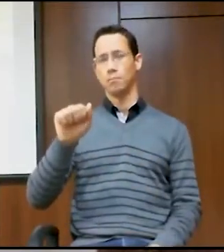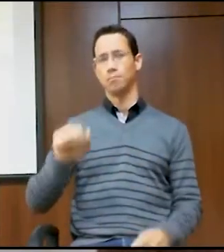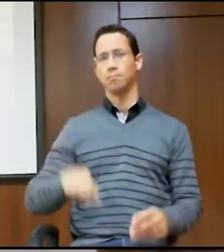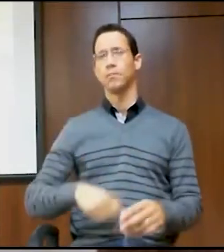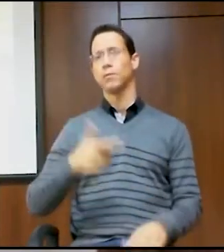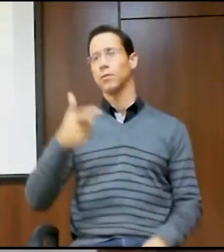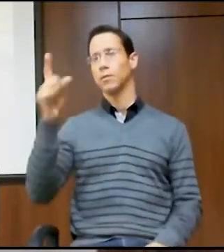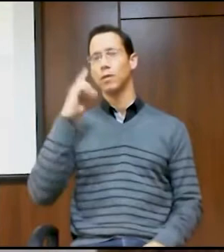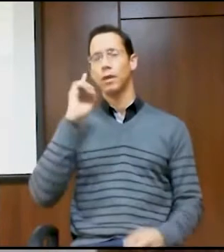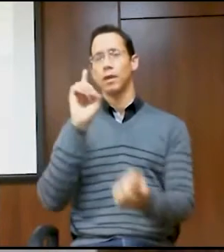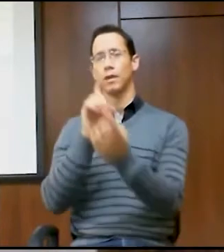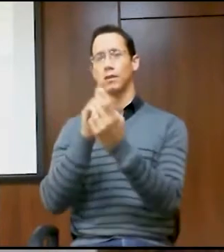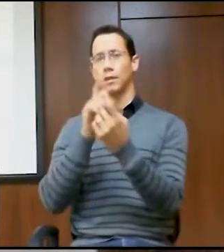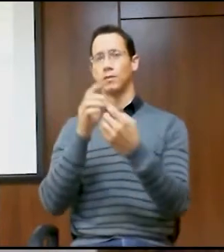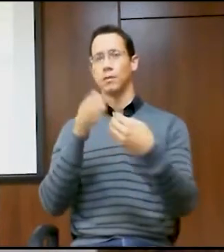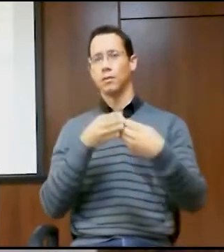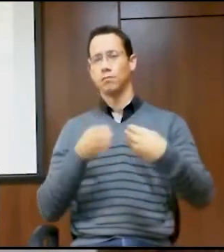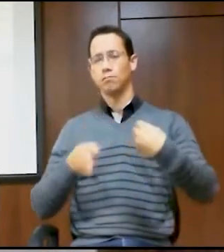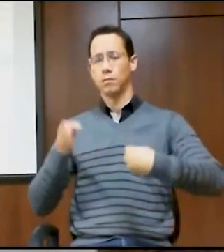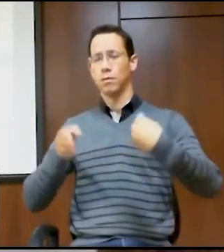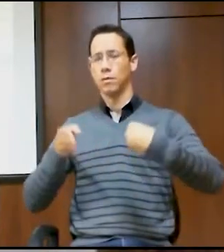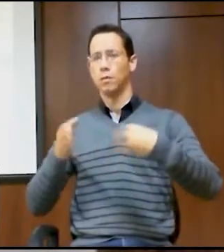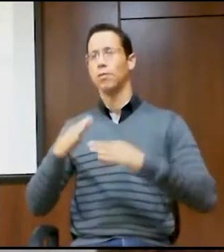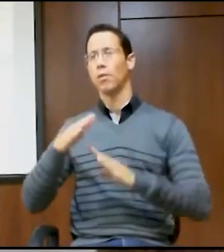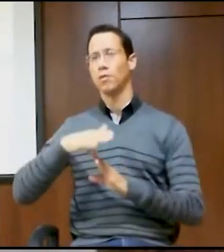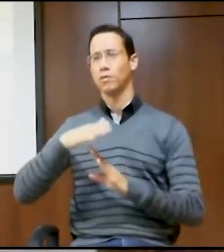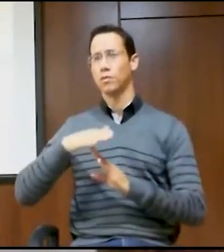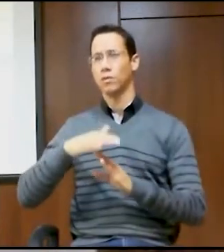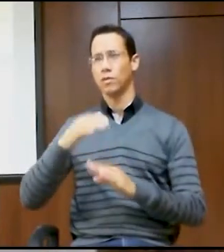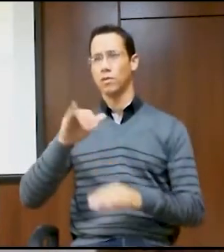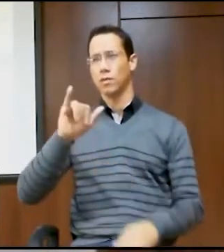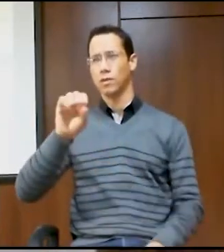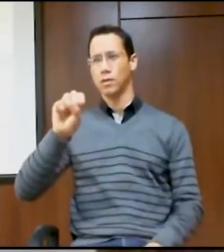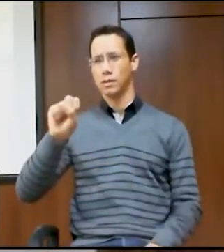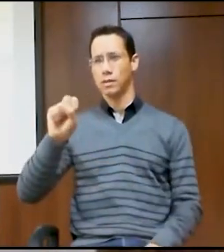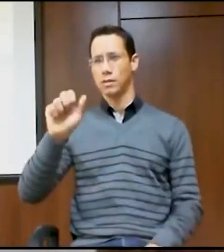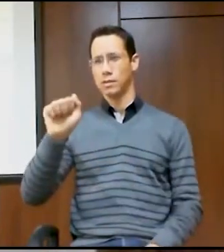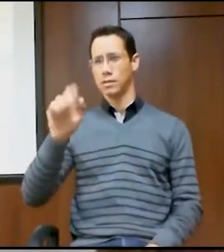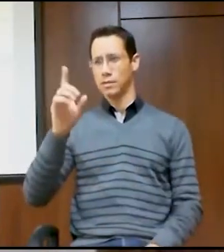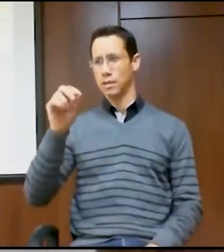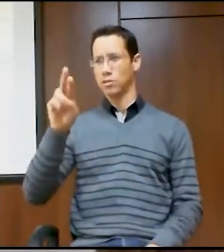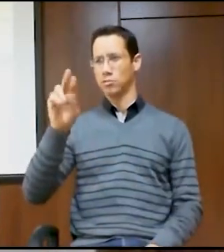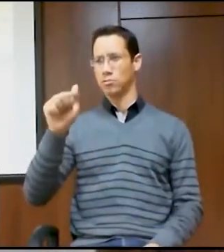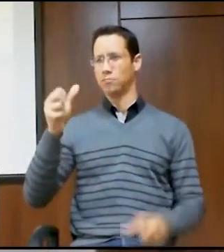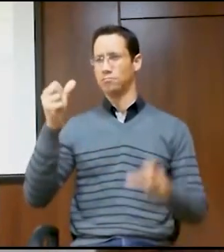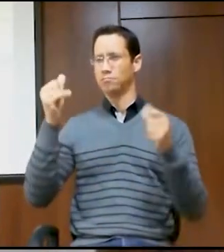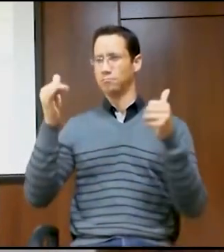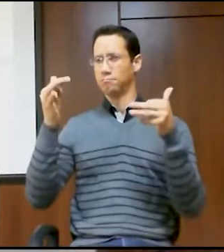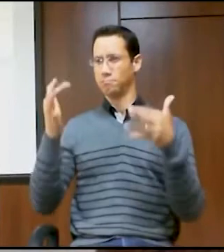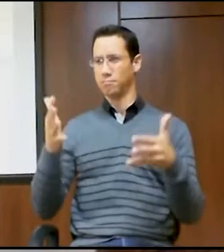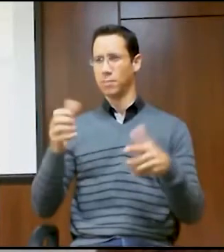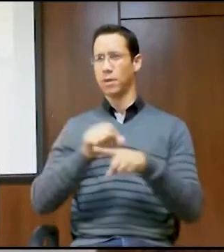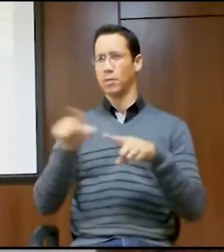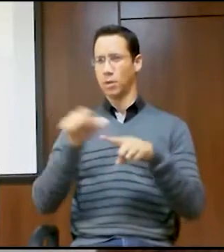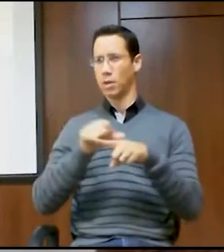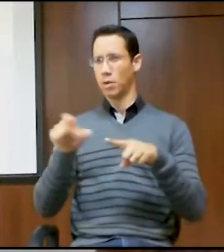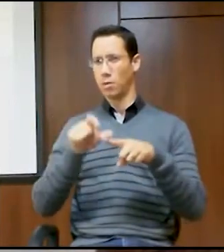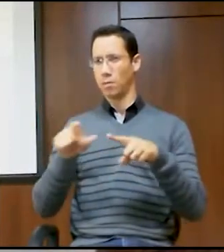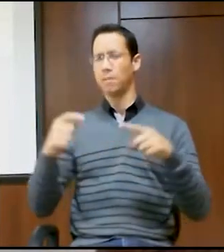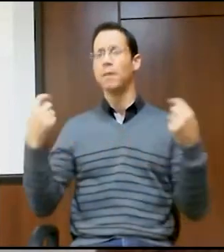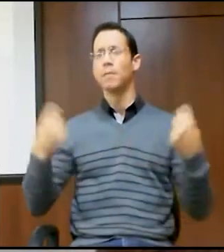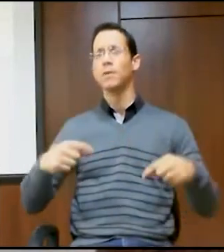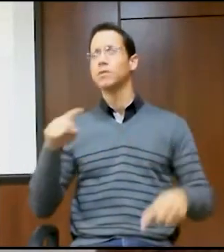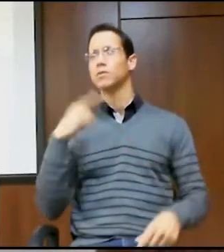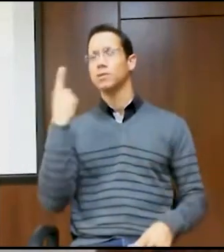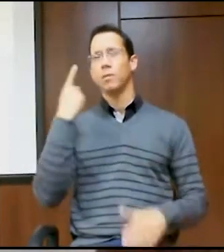atendimento chamado provisório, que a Isadora fez uma ótima exposição aqui pra gente, sobre a questão do aluguel, e que é preciso a